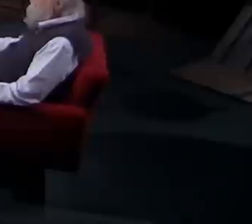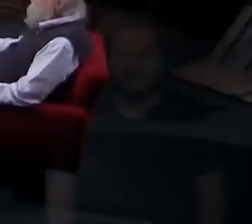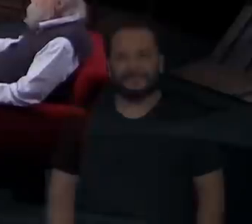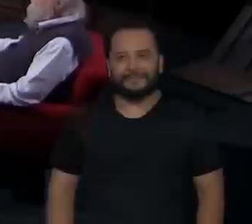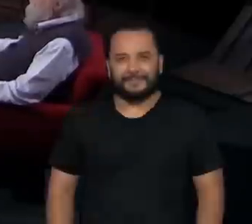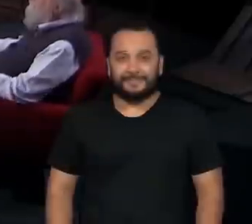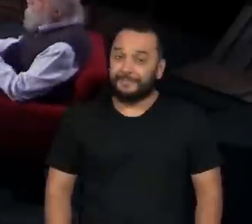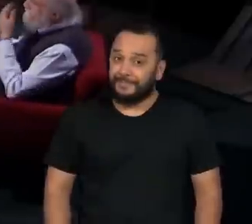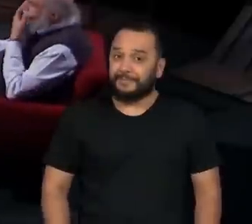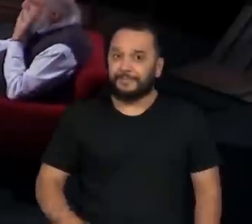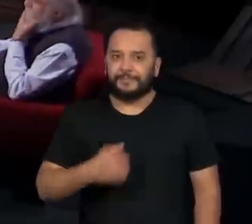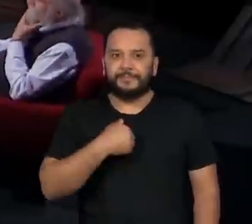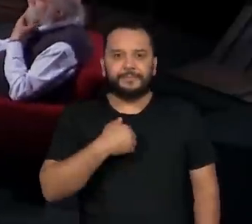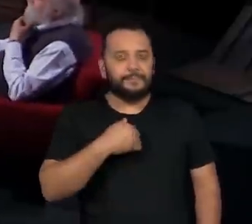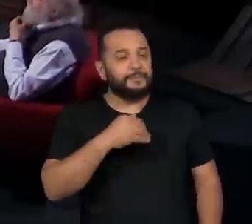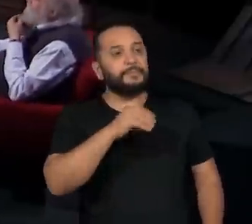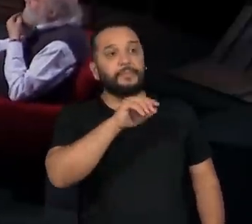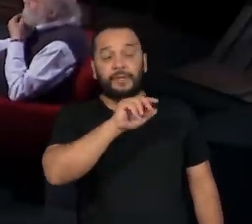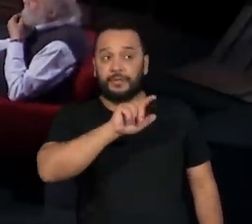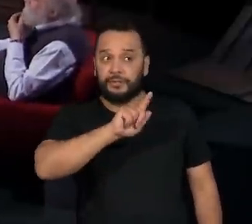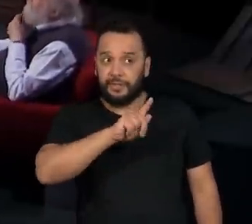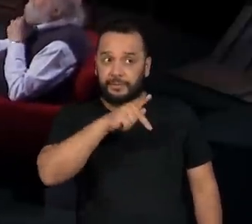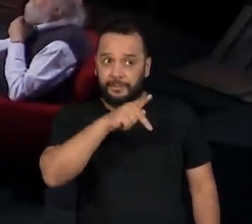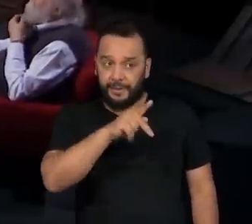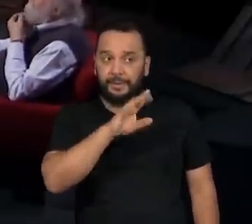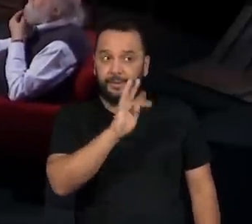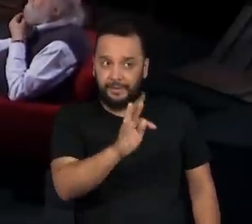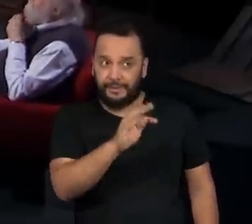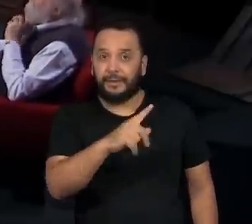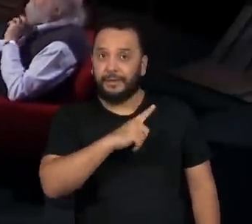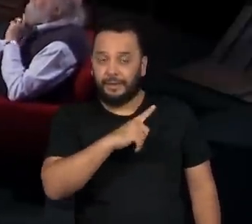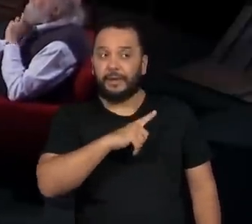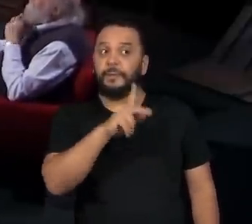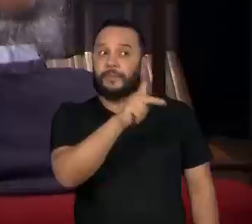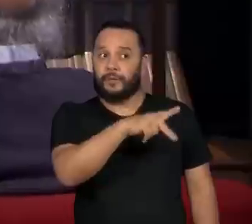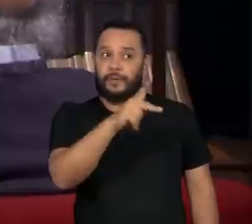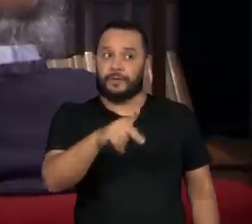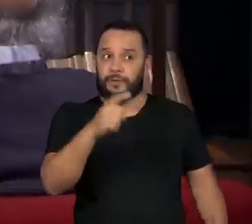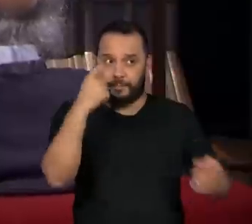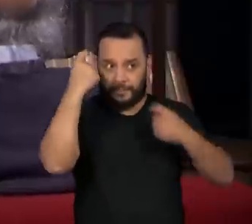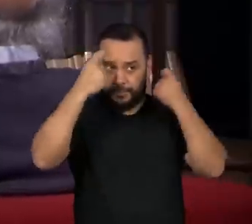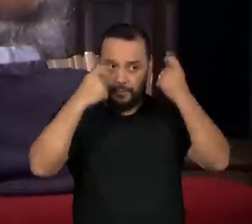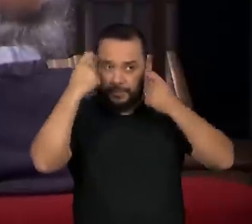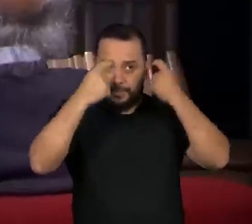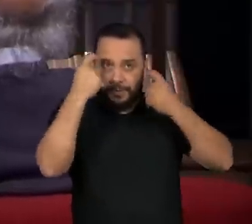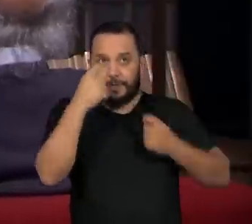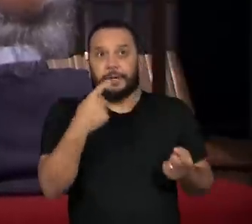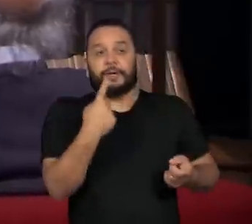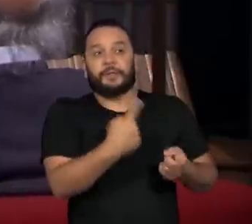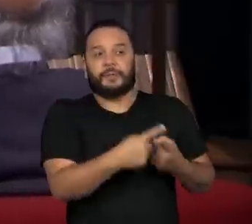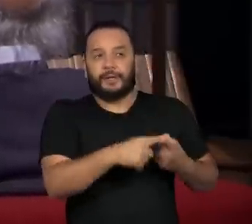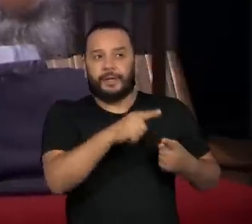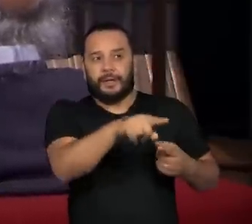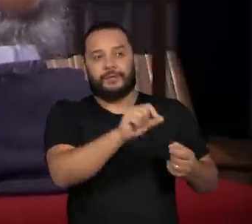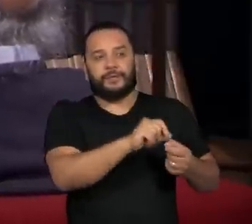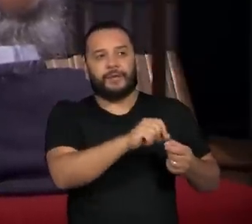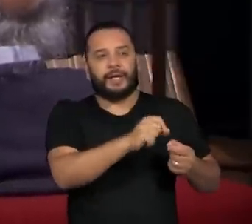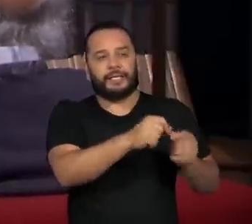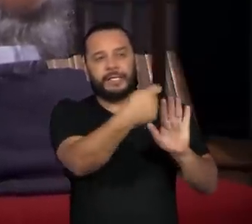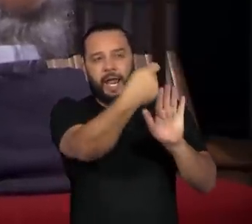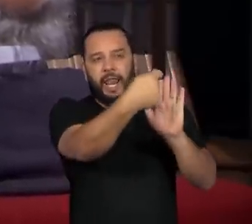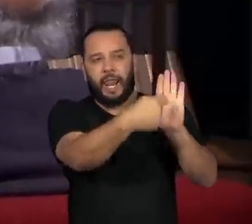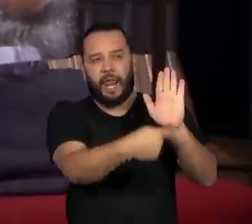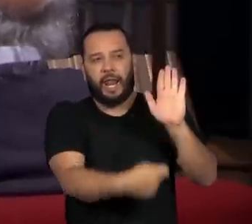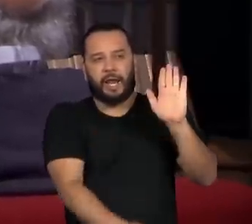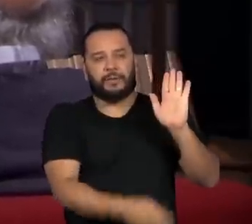no chat GPT tem muito Professor preocupado porque ele faz redações muito